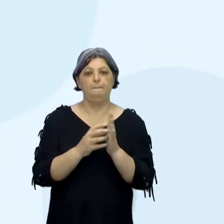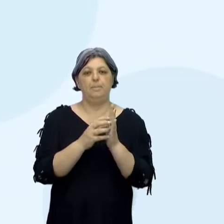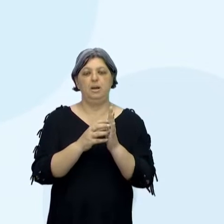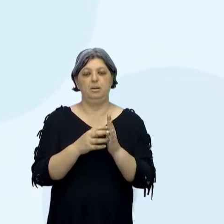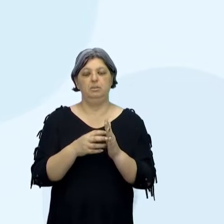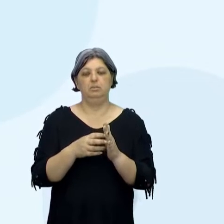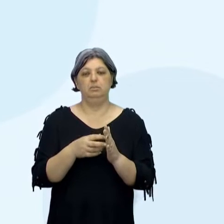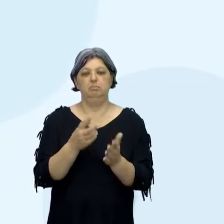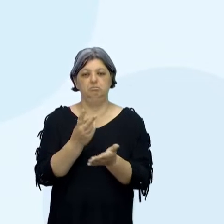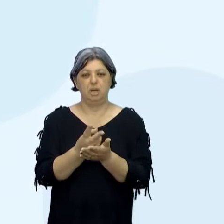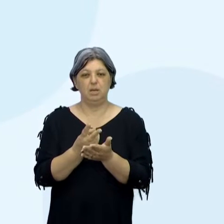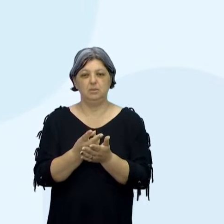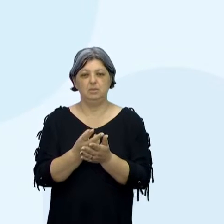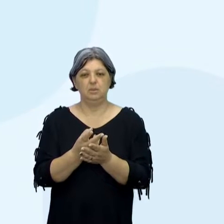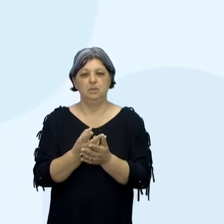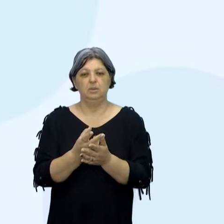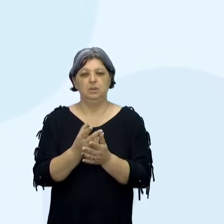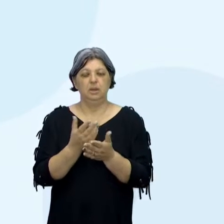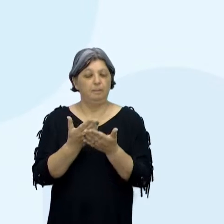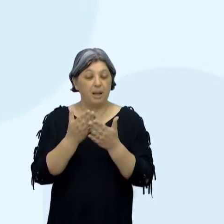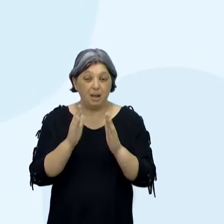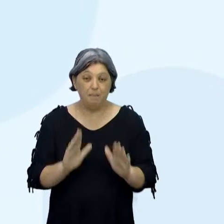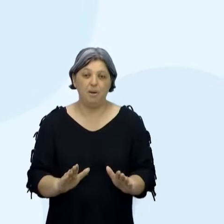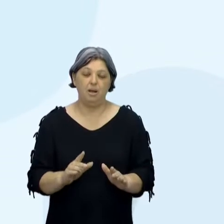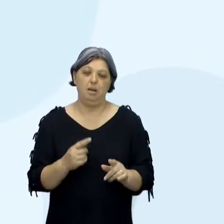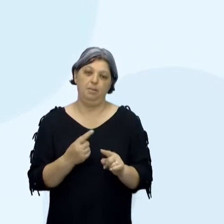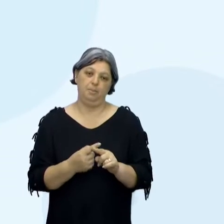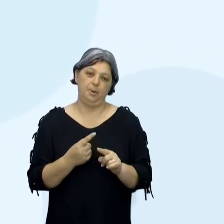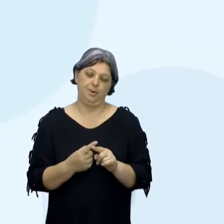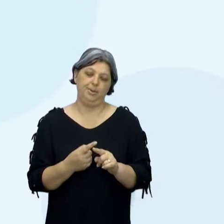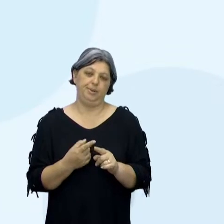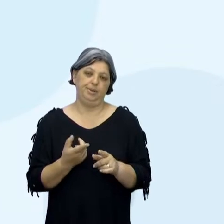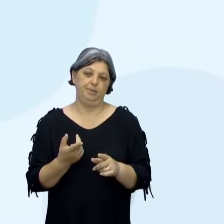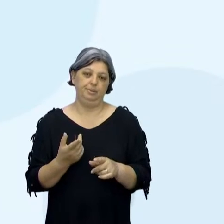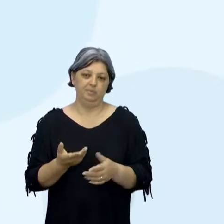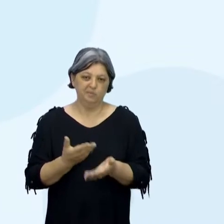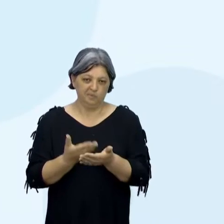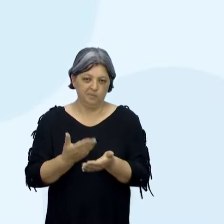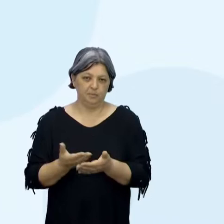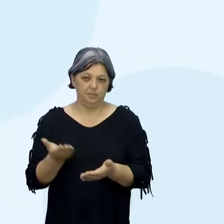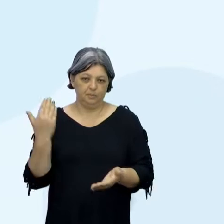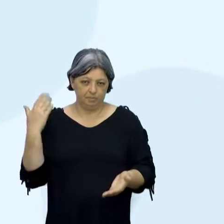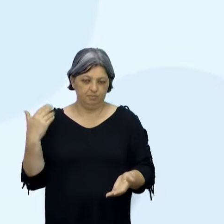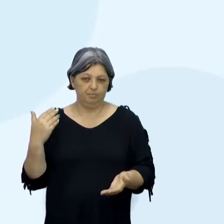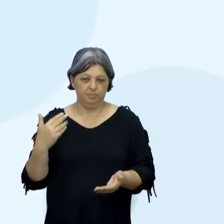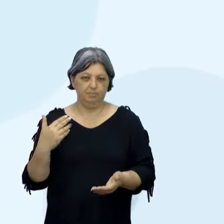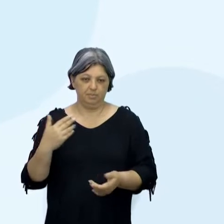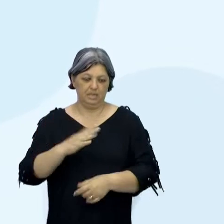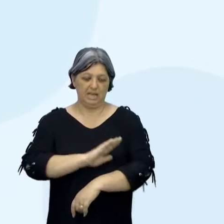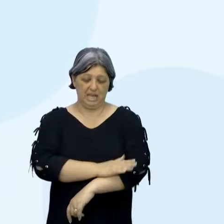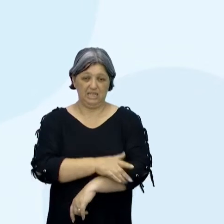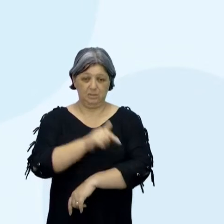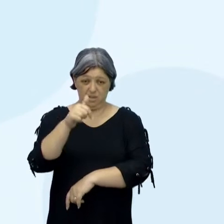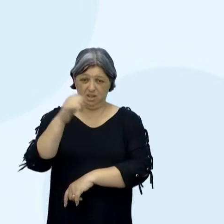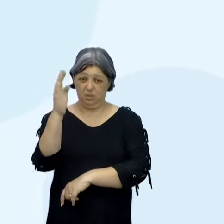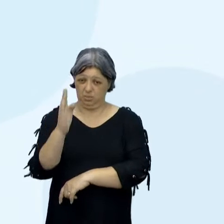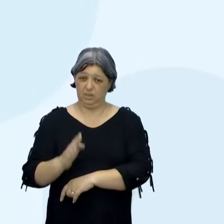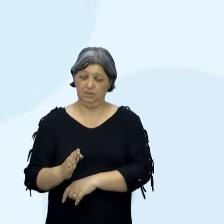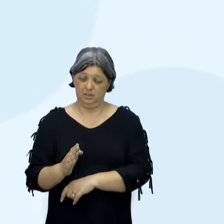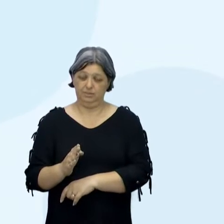mesmo terminar com isso de uma vez por todas, porque, como já disse em outras aulas, racismo, principalmente aqui no Brasil, é